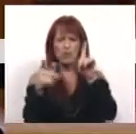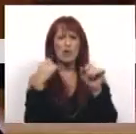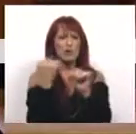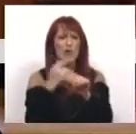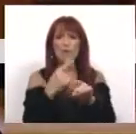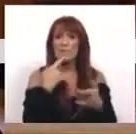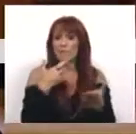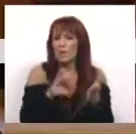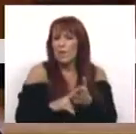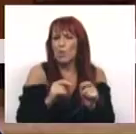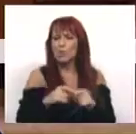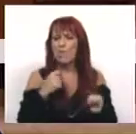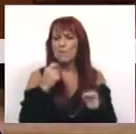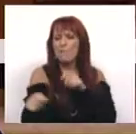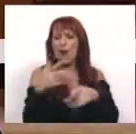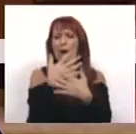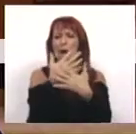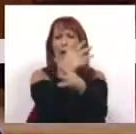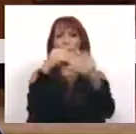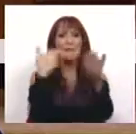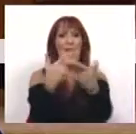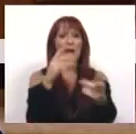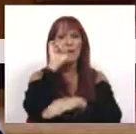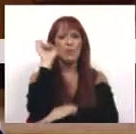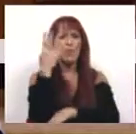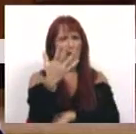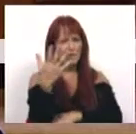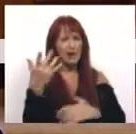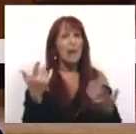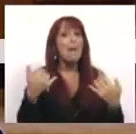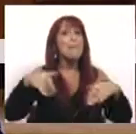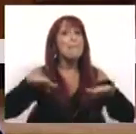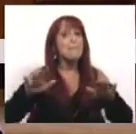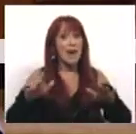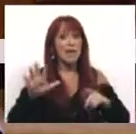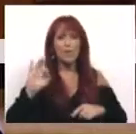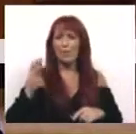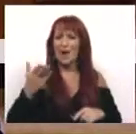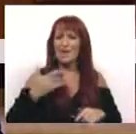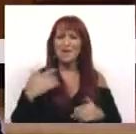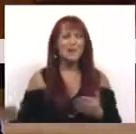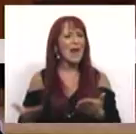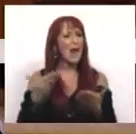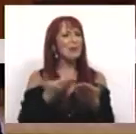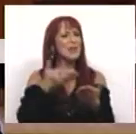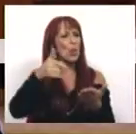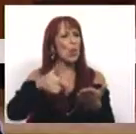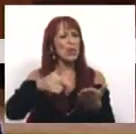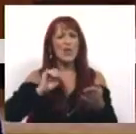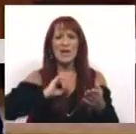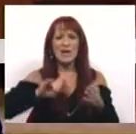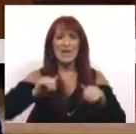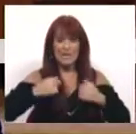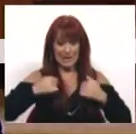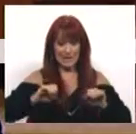como verdadeiros rastilhos na nossa floresta. Mas, entretanto, o PSD apresenta hoje uma